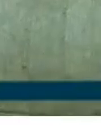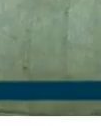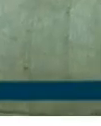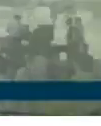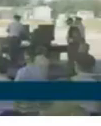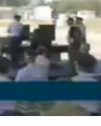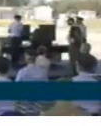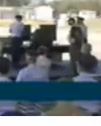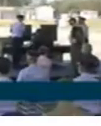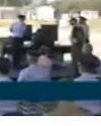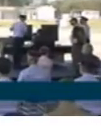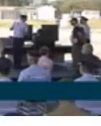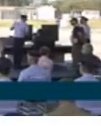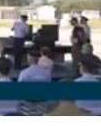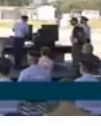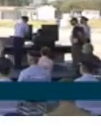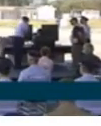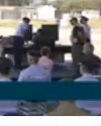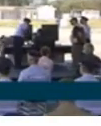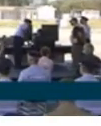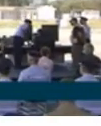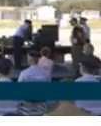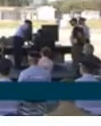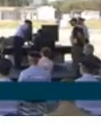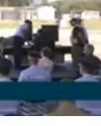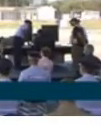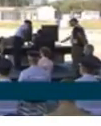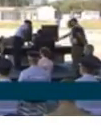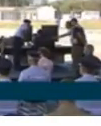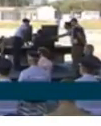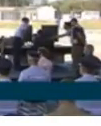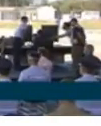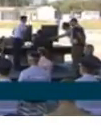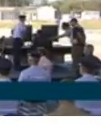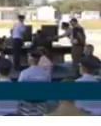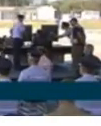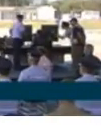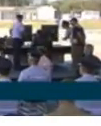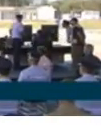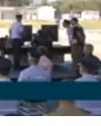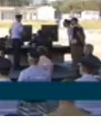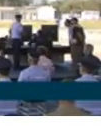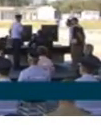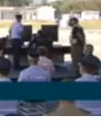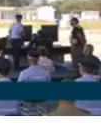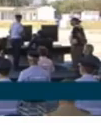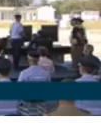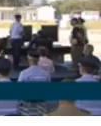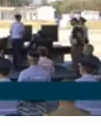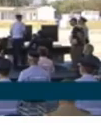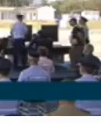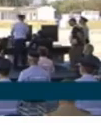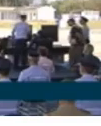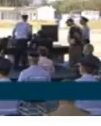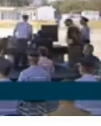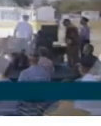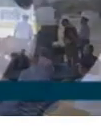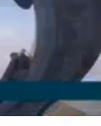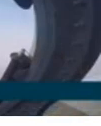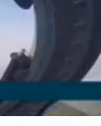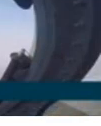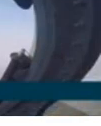Parabéns. Ele respondeu, você pode continuar aqui. Caçador, você é a